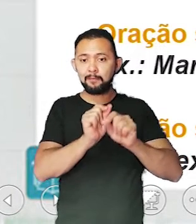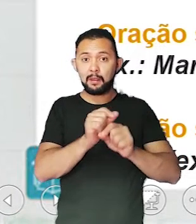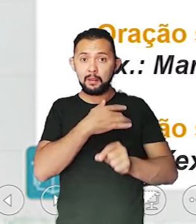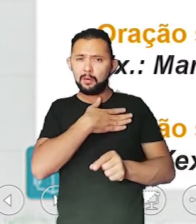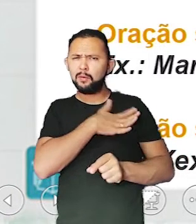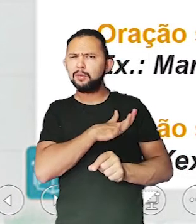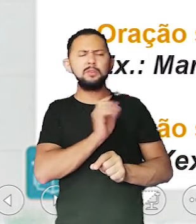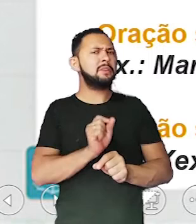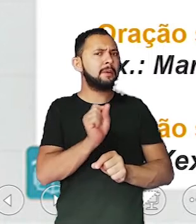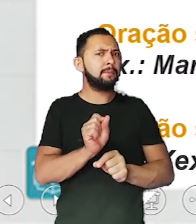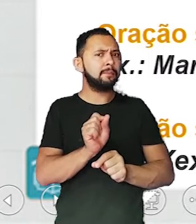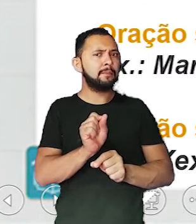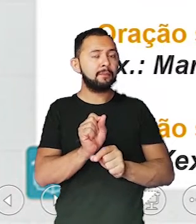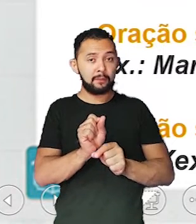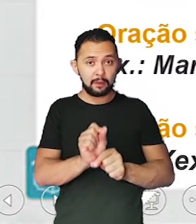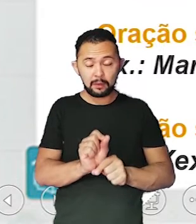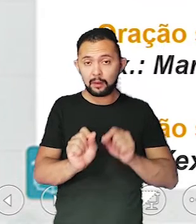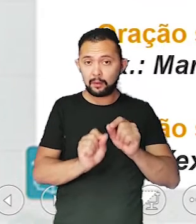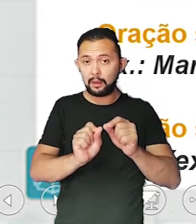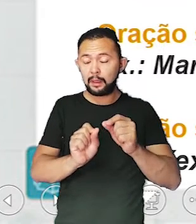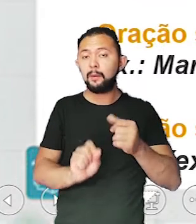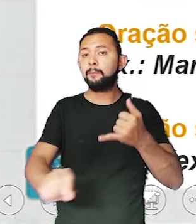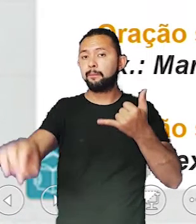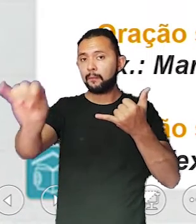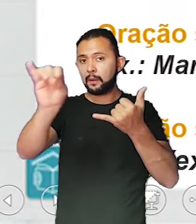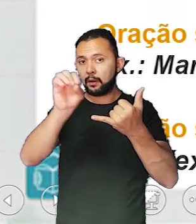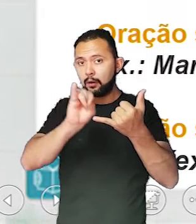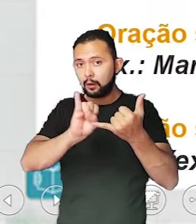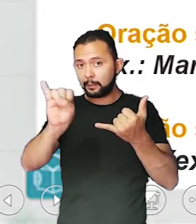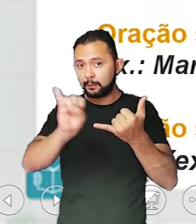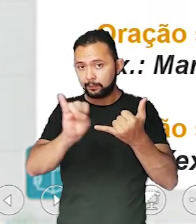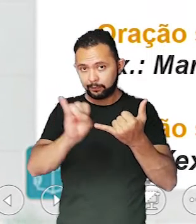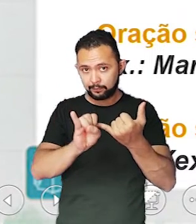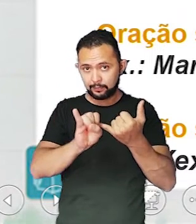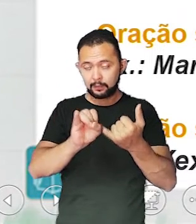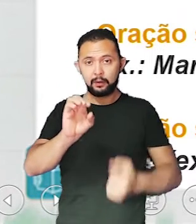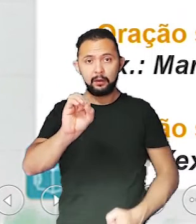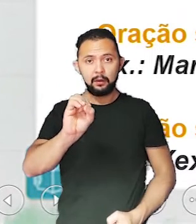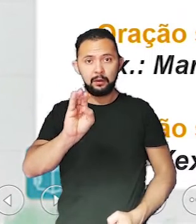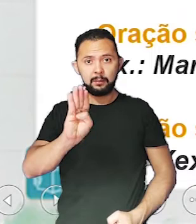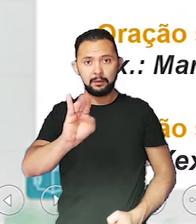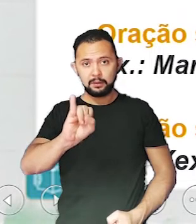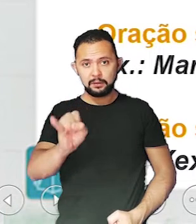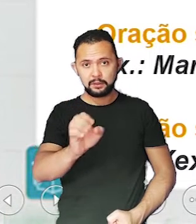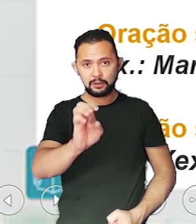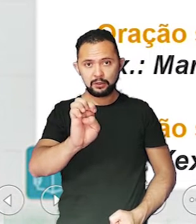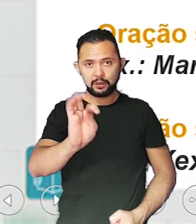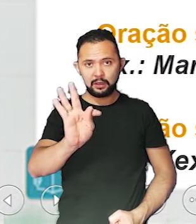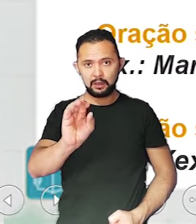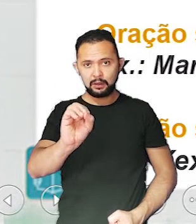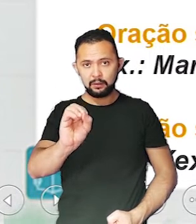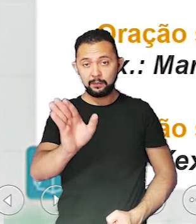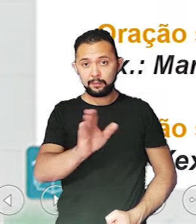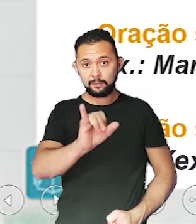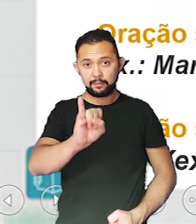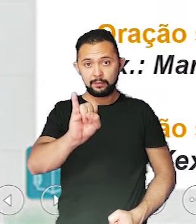temos um objeto indireto, a preposição também ajuda nessa ligação, né? Então, Marta não gosta de que a chamem de senhora, né?